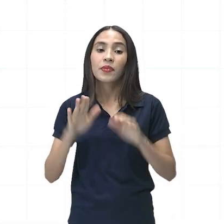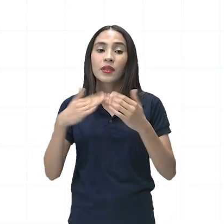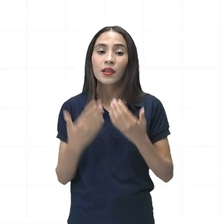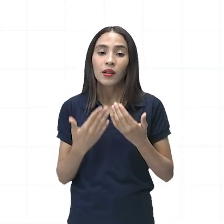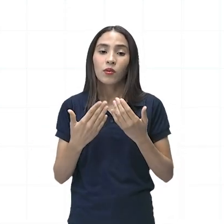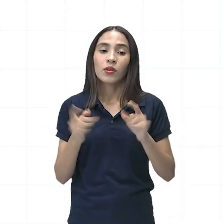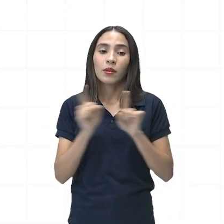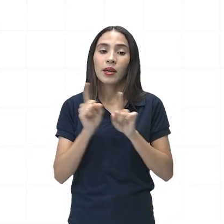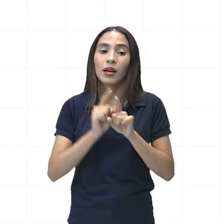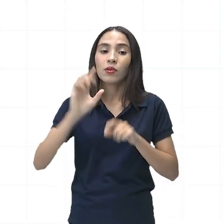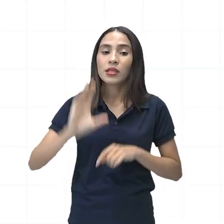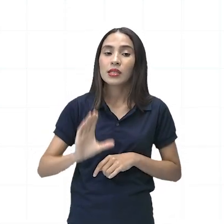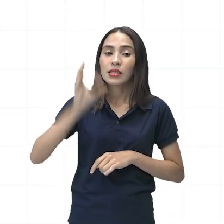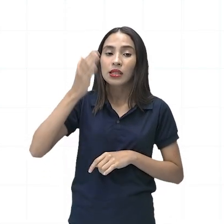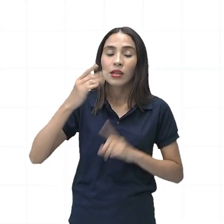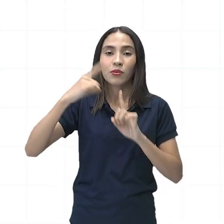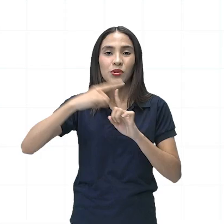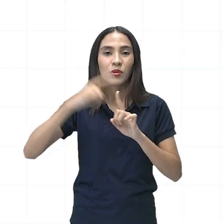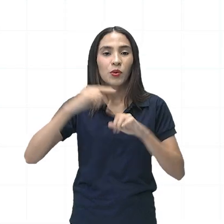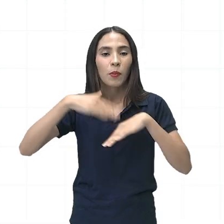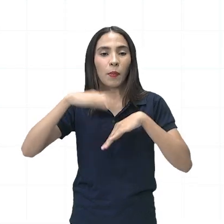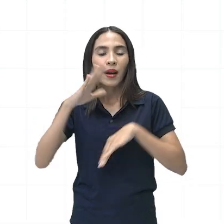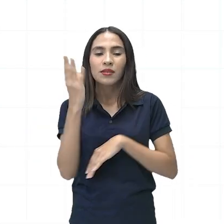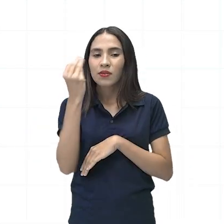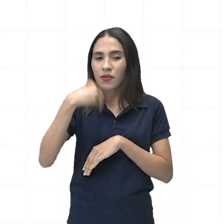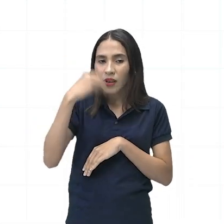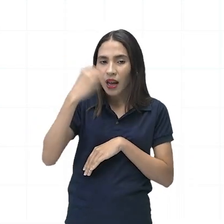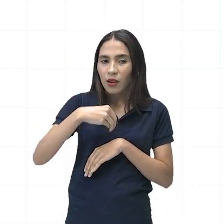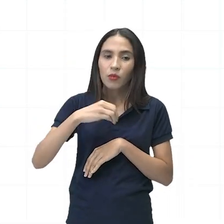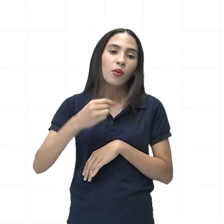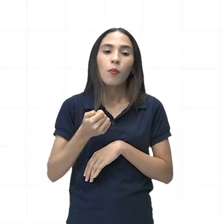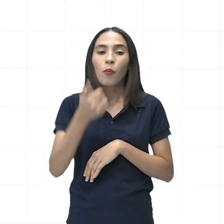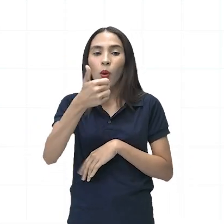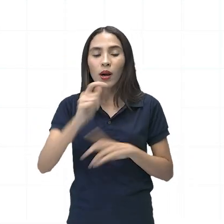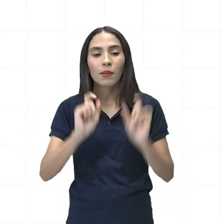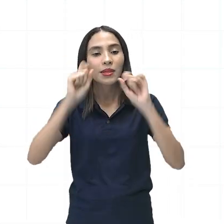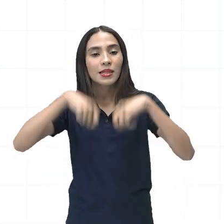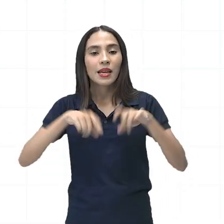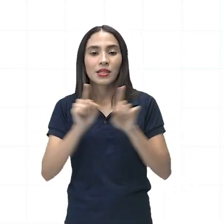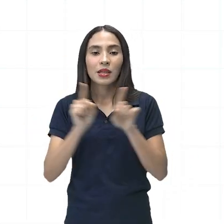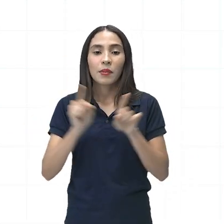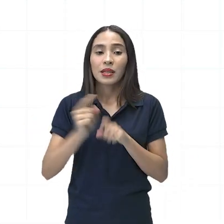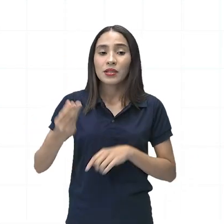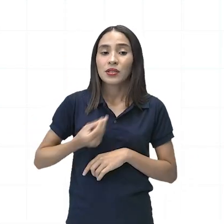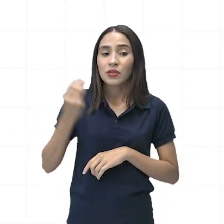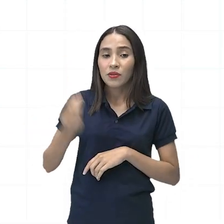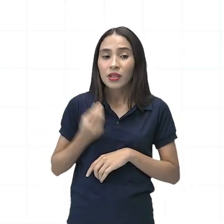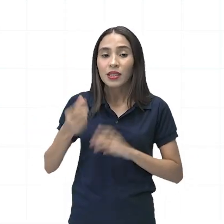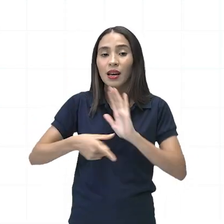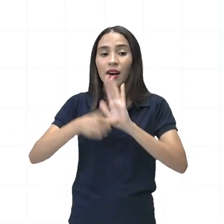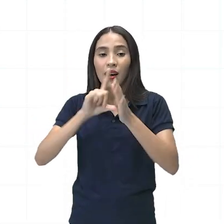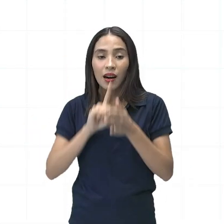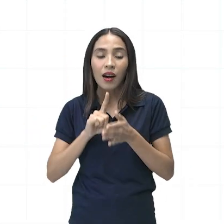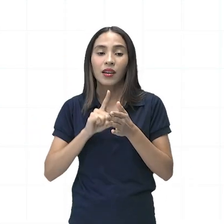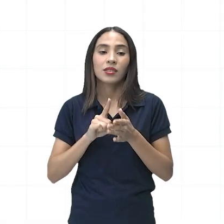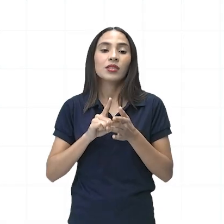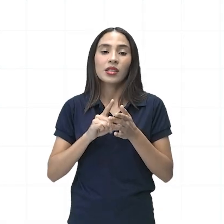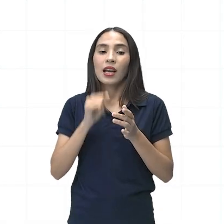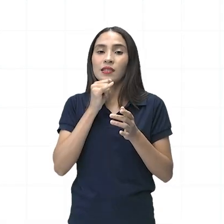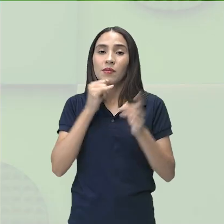isso deixaria a espécie mais vulnerável e com menor capacidade de sobrevivência diante de